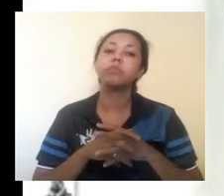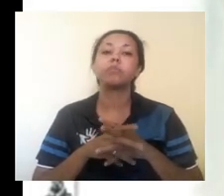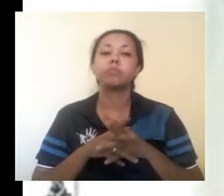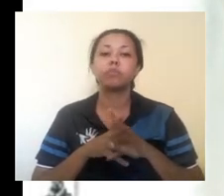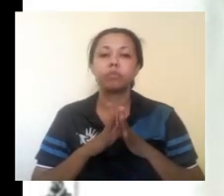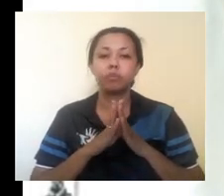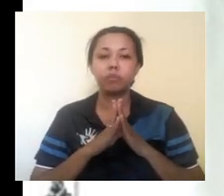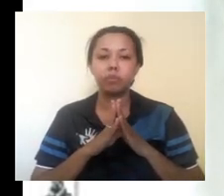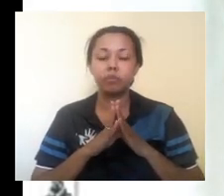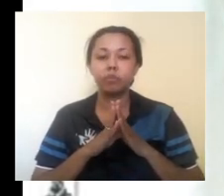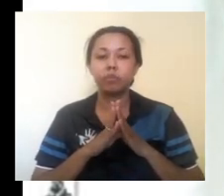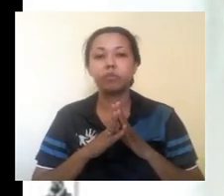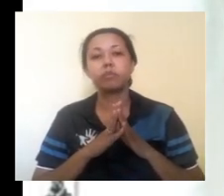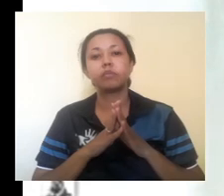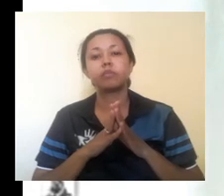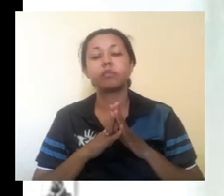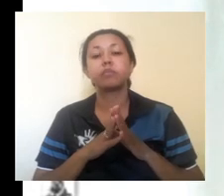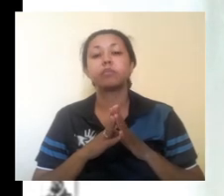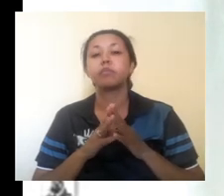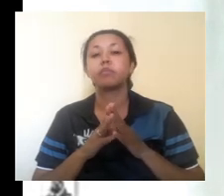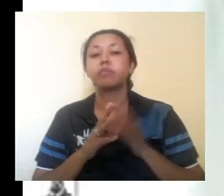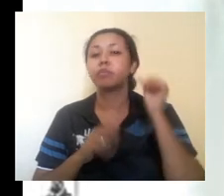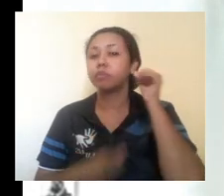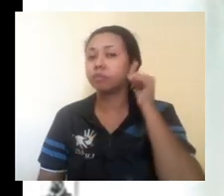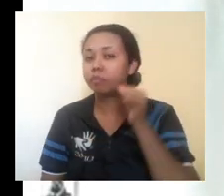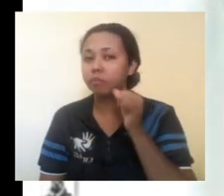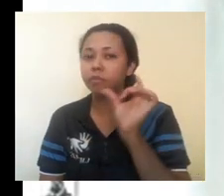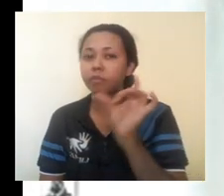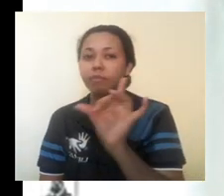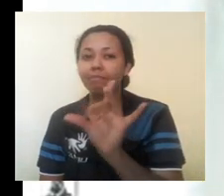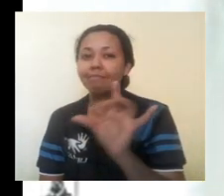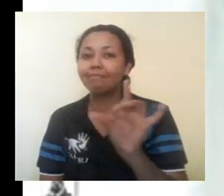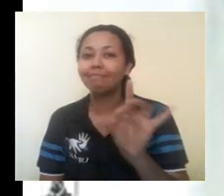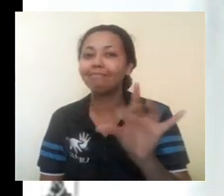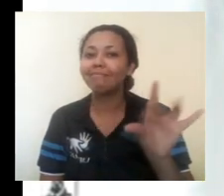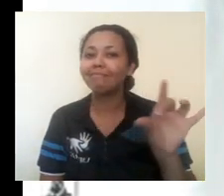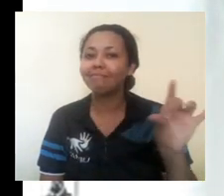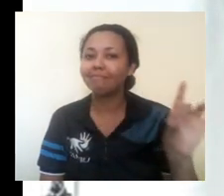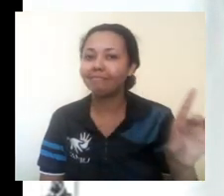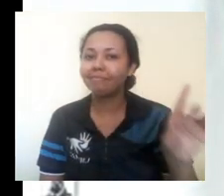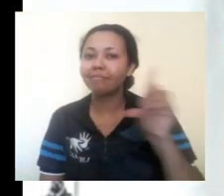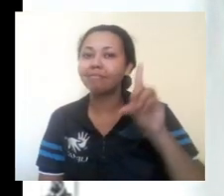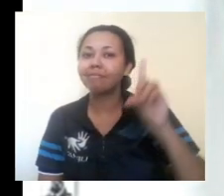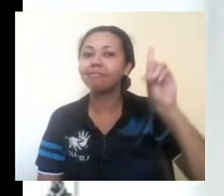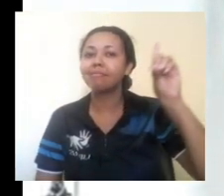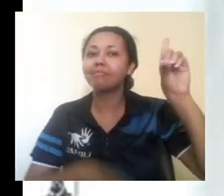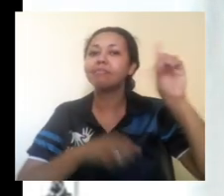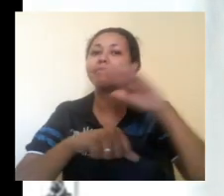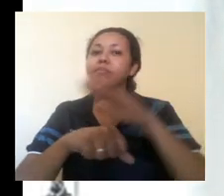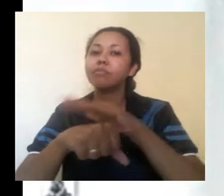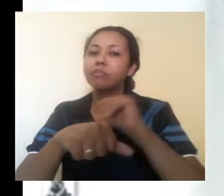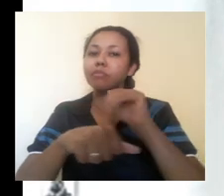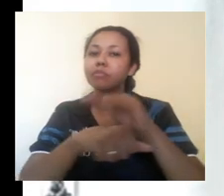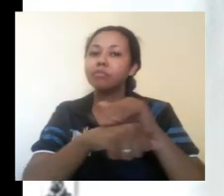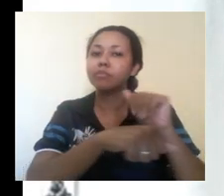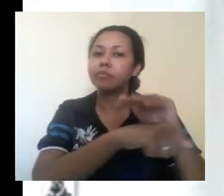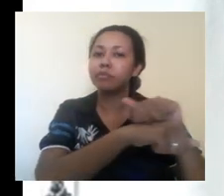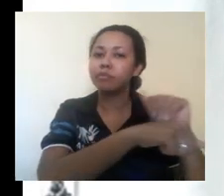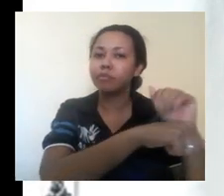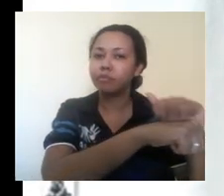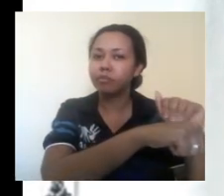obviamente que cada uma tem o seu chamado. Eu não estou aqui para condenar ou absolver, não é o meu papel. Eu estou falando para você à